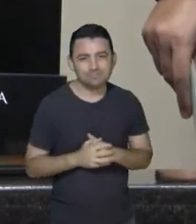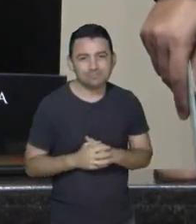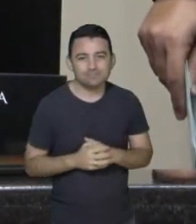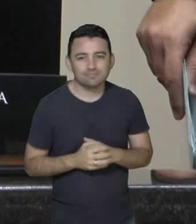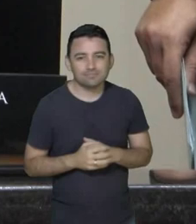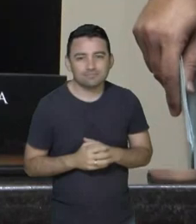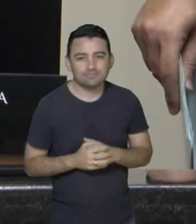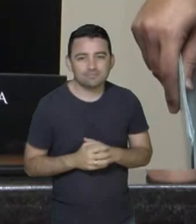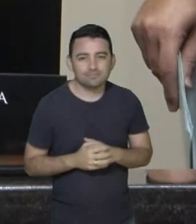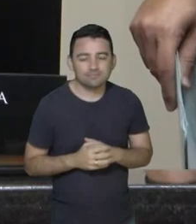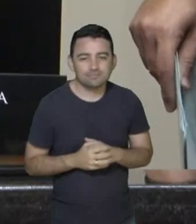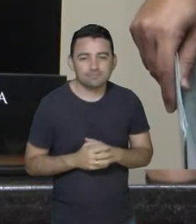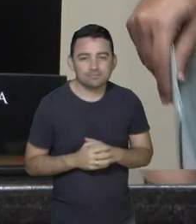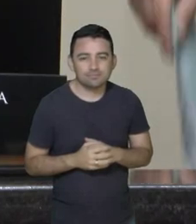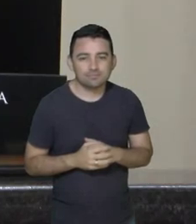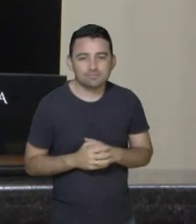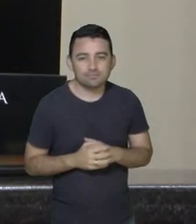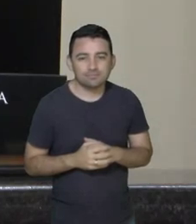Kennedy.